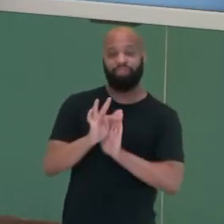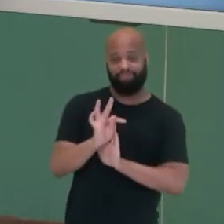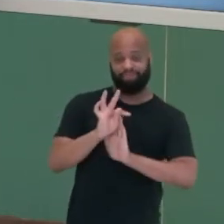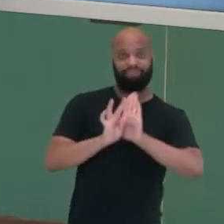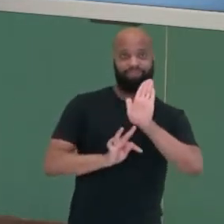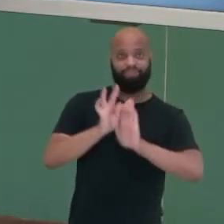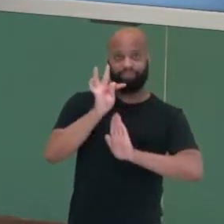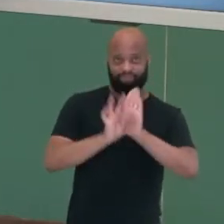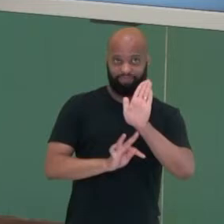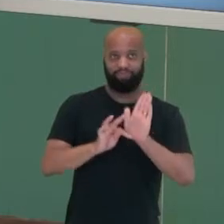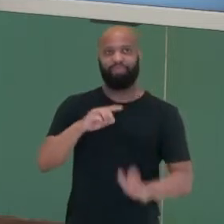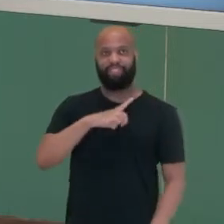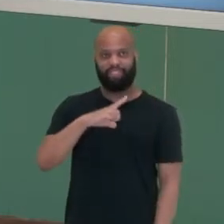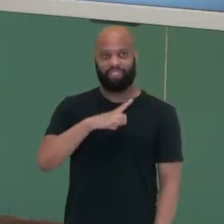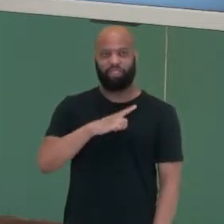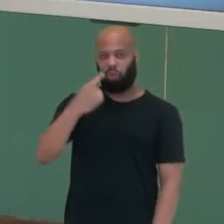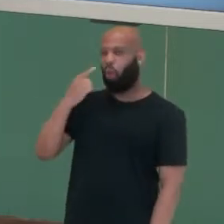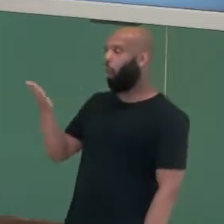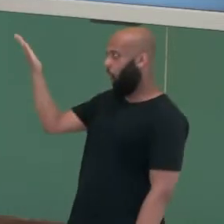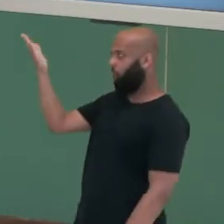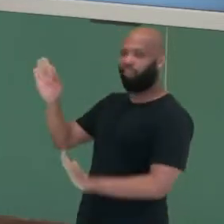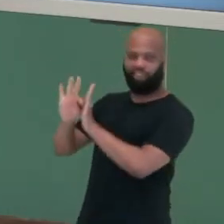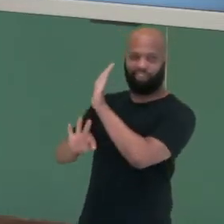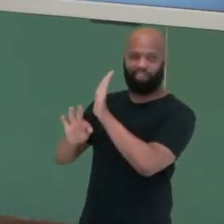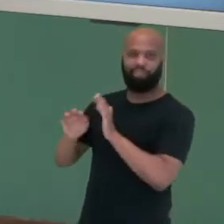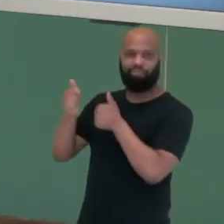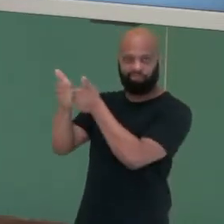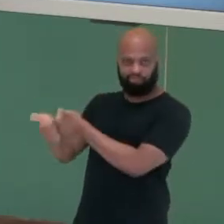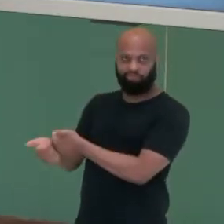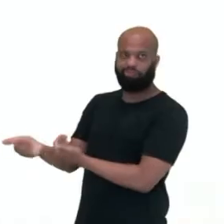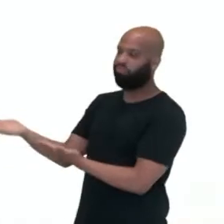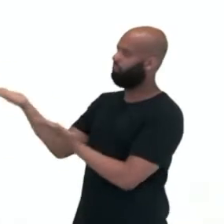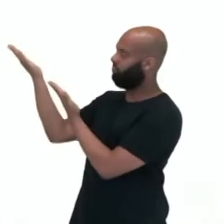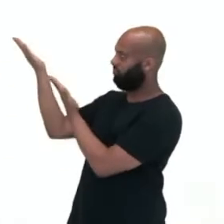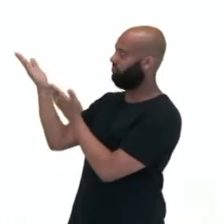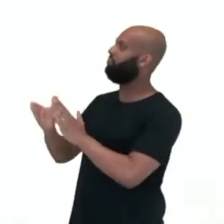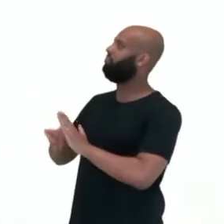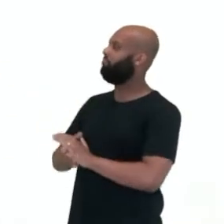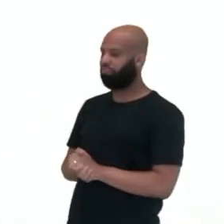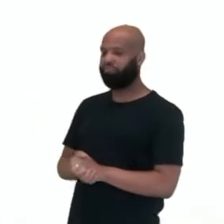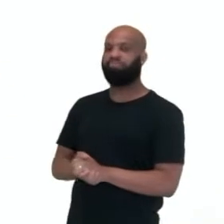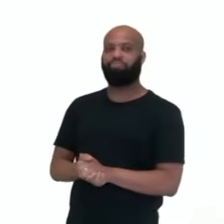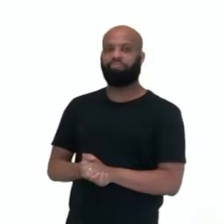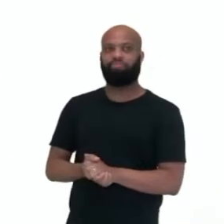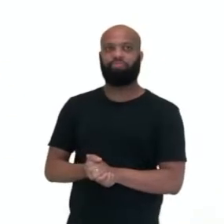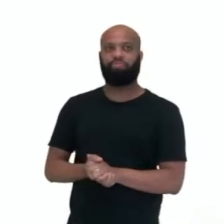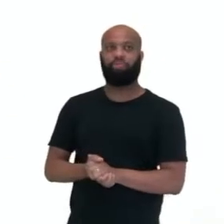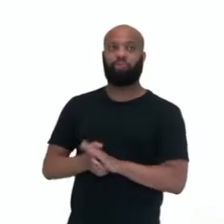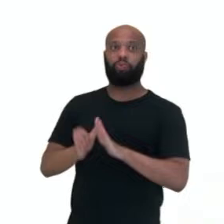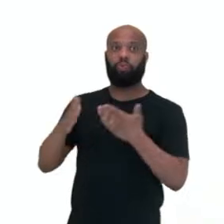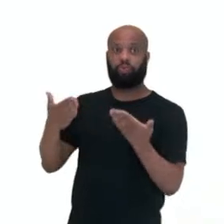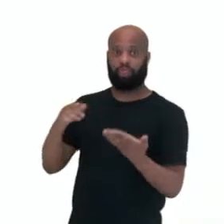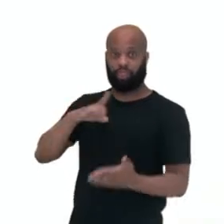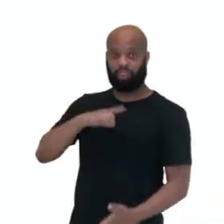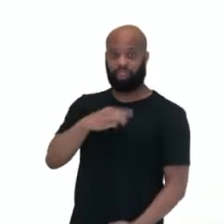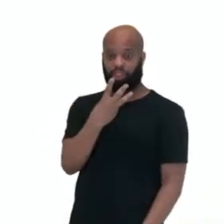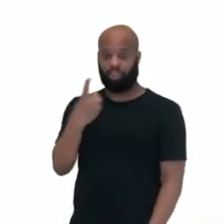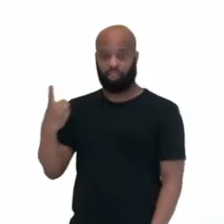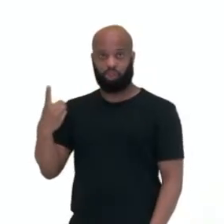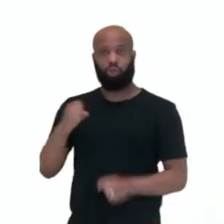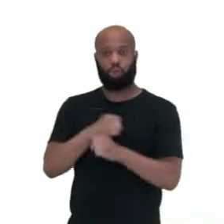uma... Vamos ler o texto, acompanhem comigo, na tela ali, vamos acompanhar então. 30 de abril de